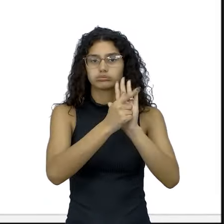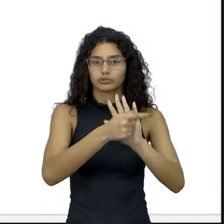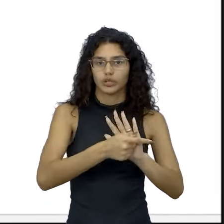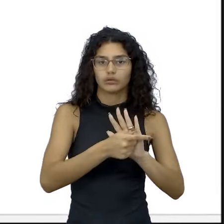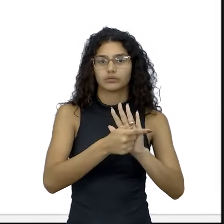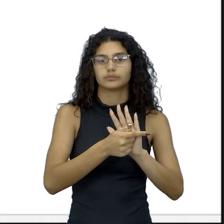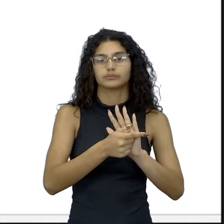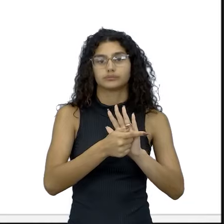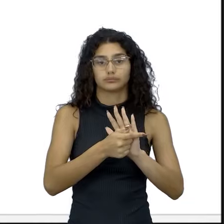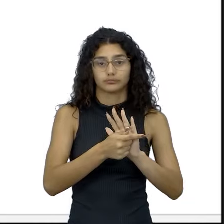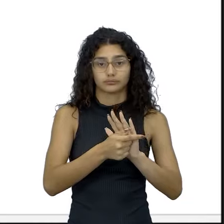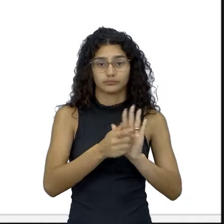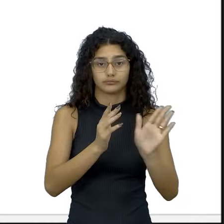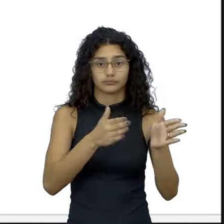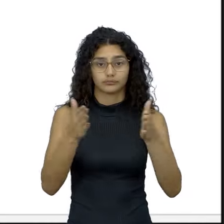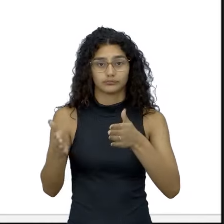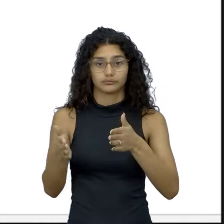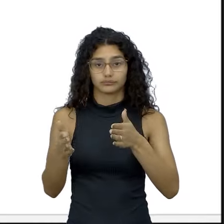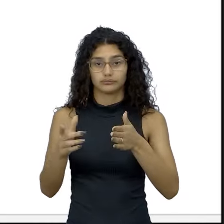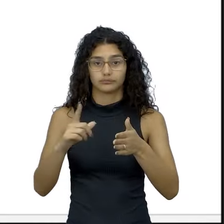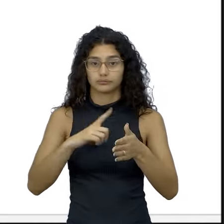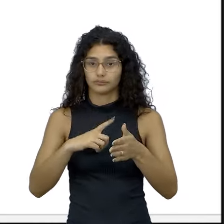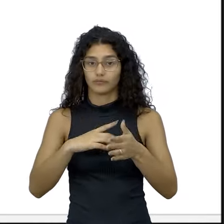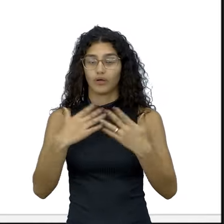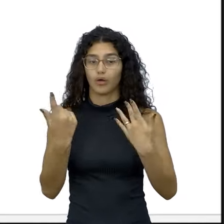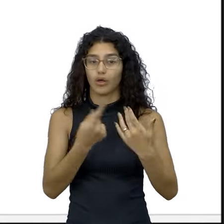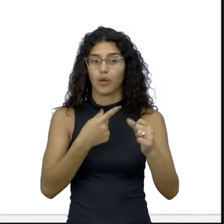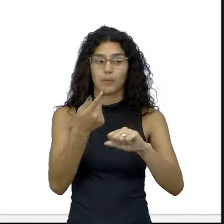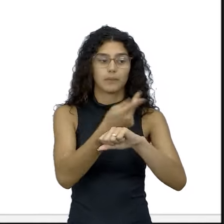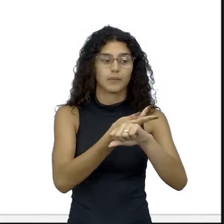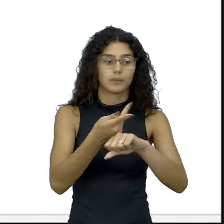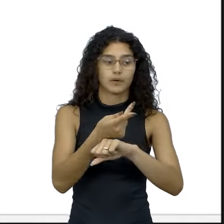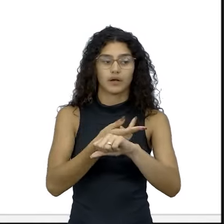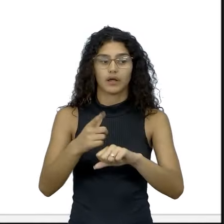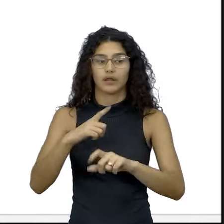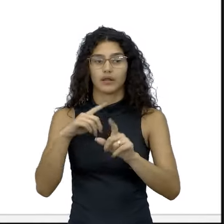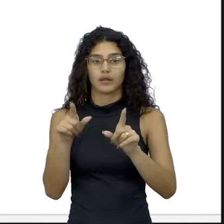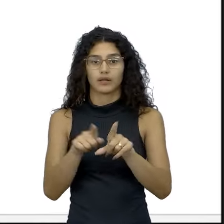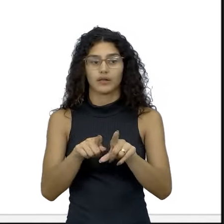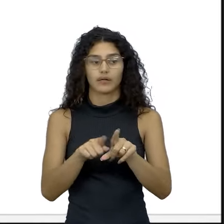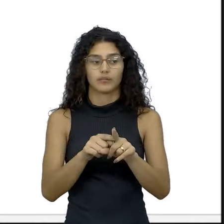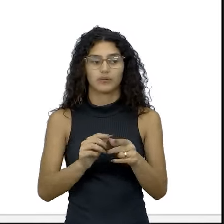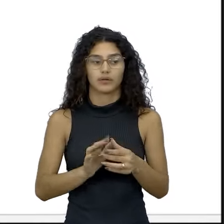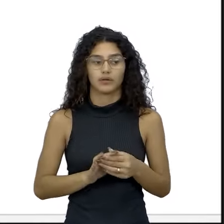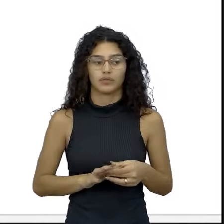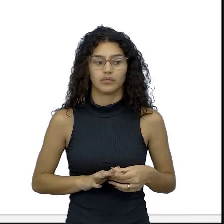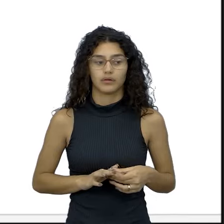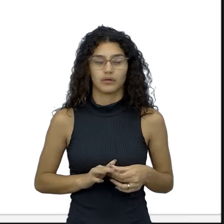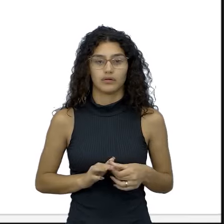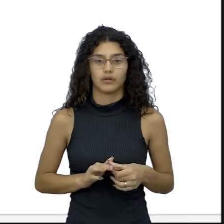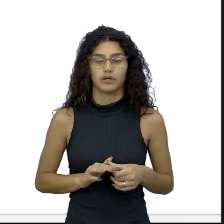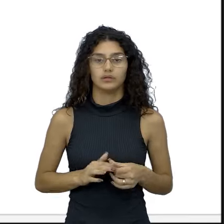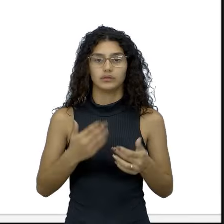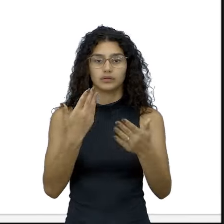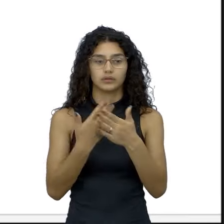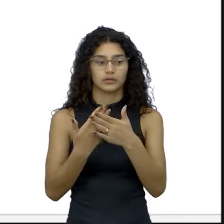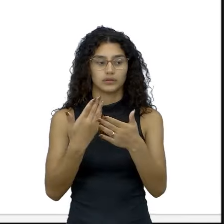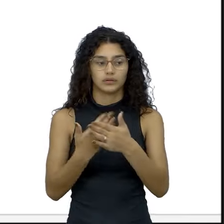sendo proposto nessa sequência didática. Então, a gente vai explorar e analisar esse gênero aqui nestas